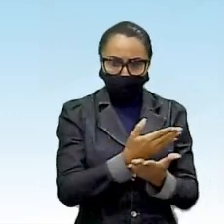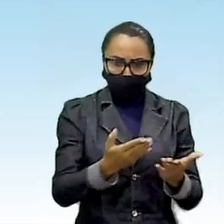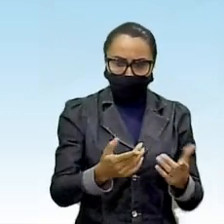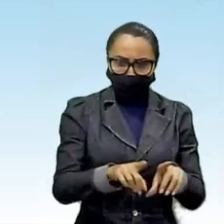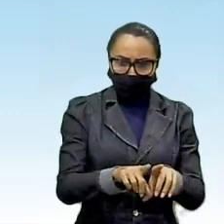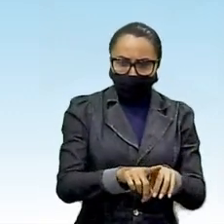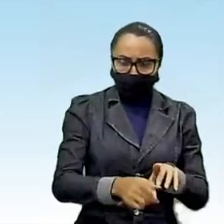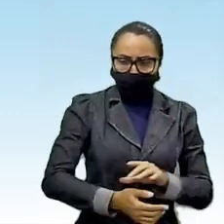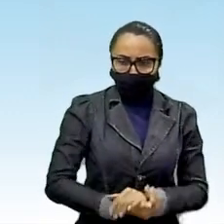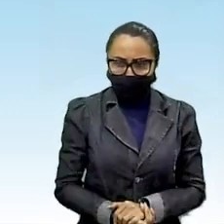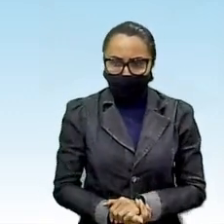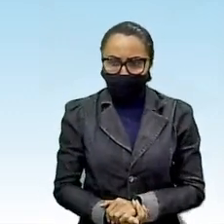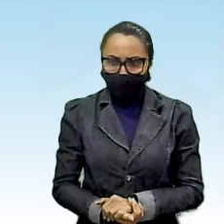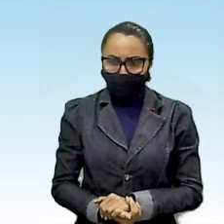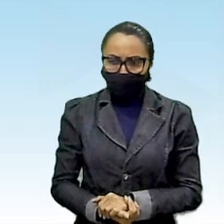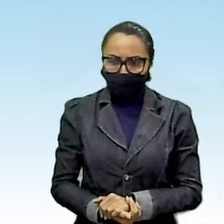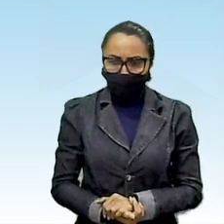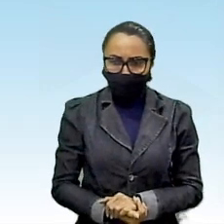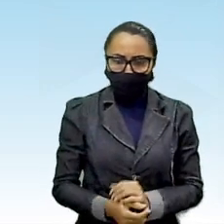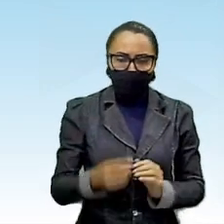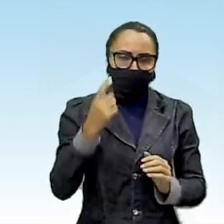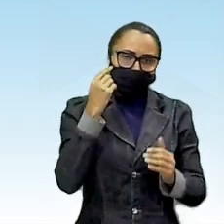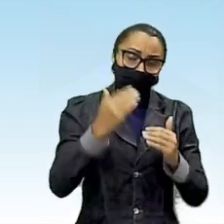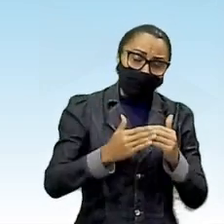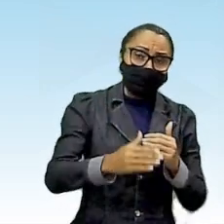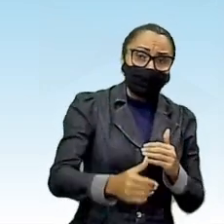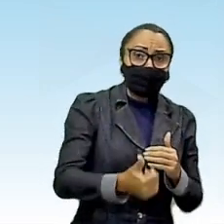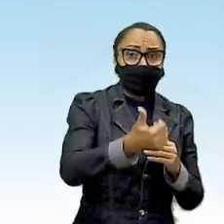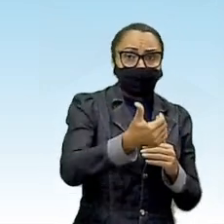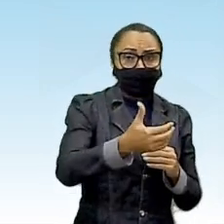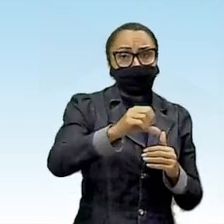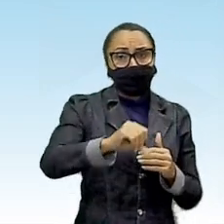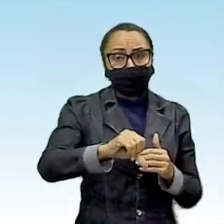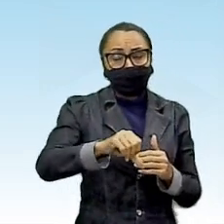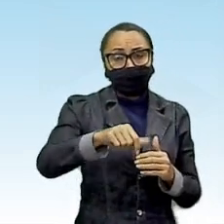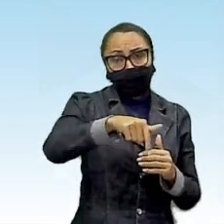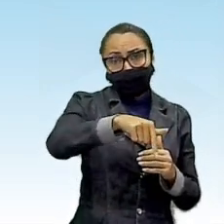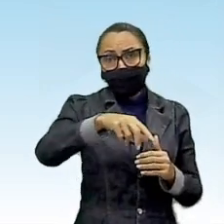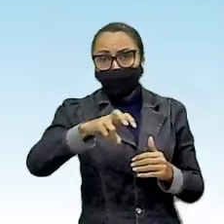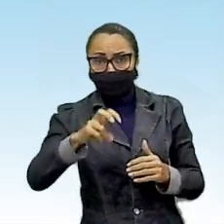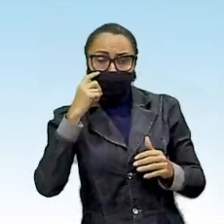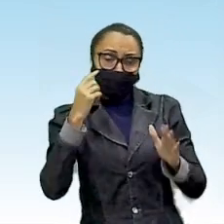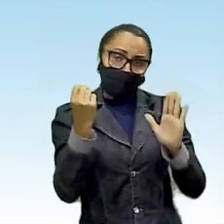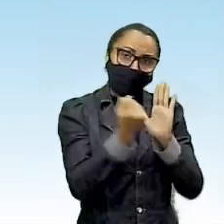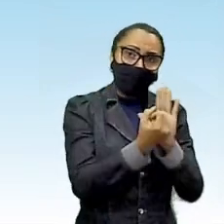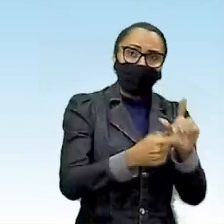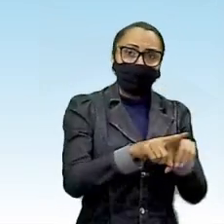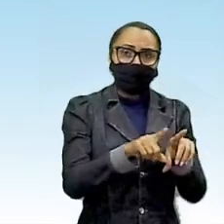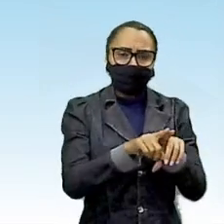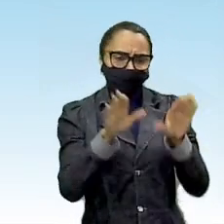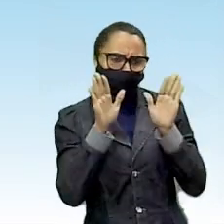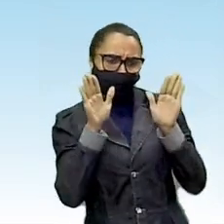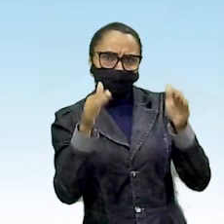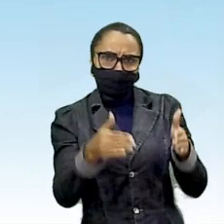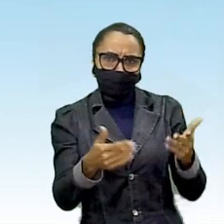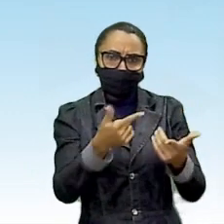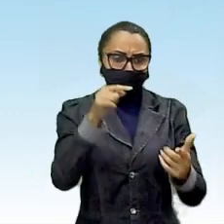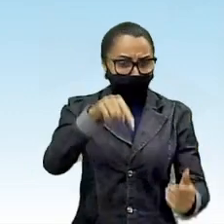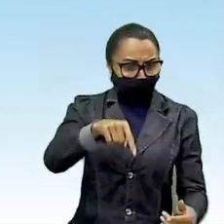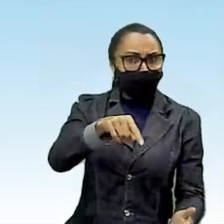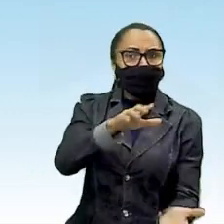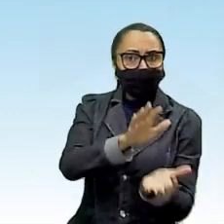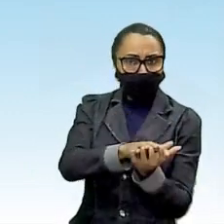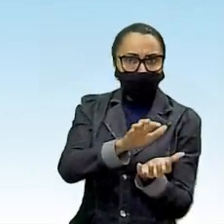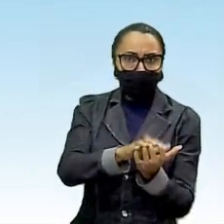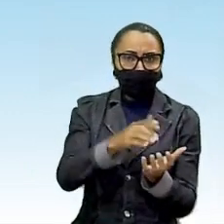do Trabalho. E aí, em 1975, outro marco, né, especificamente em Pernambuco, né, a